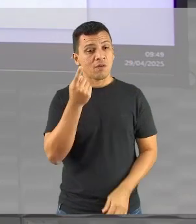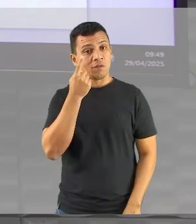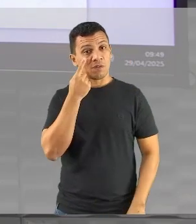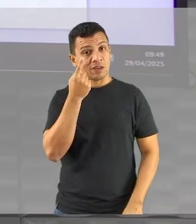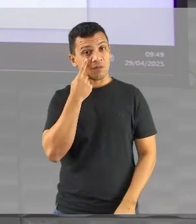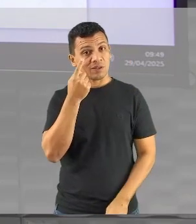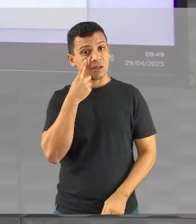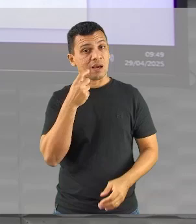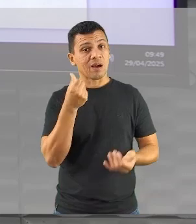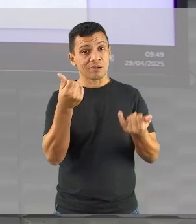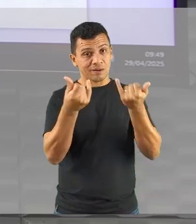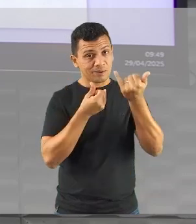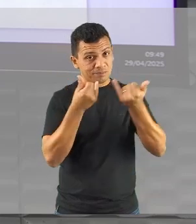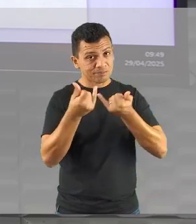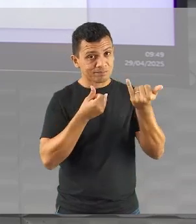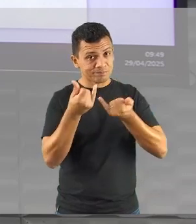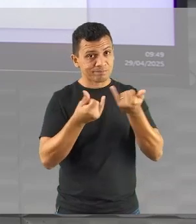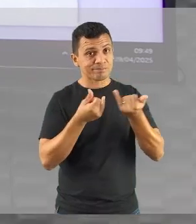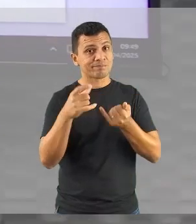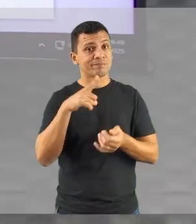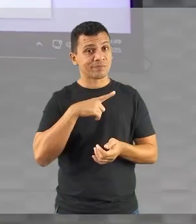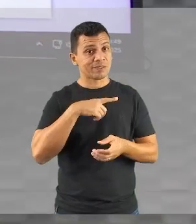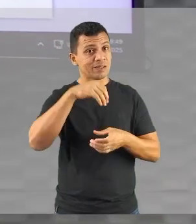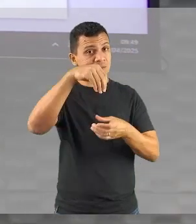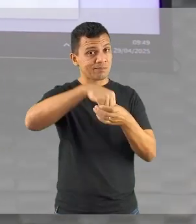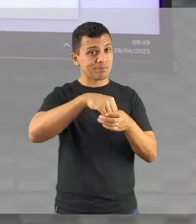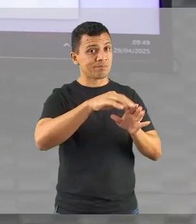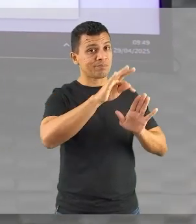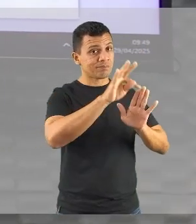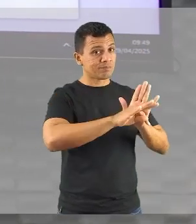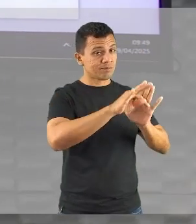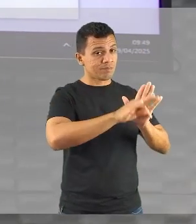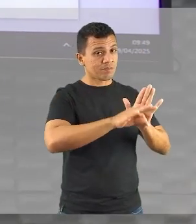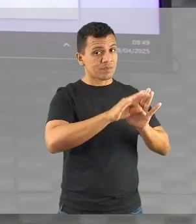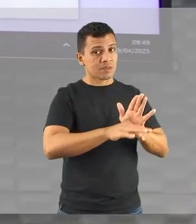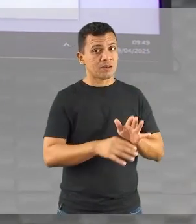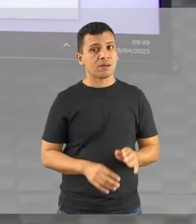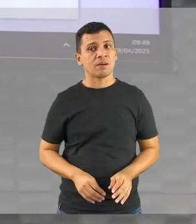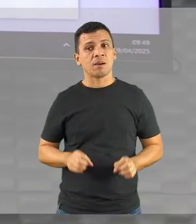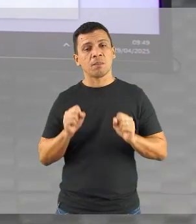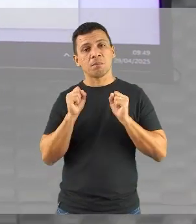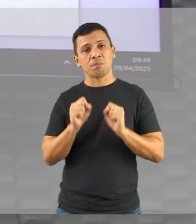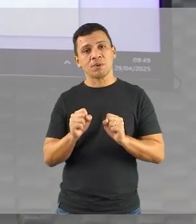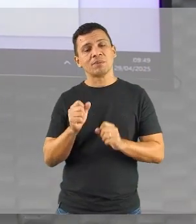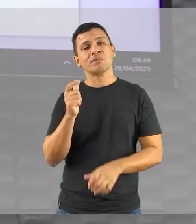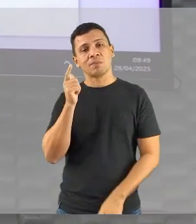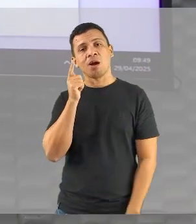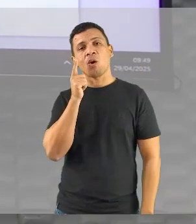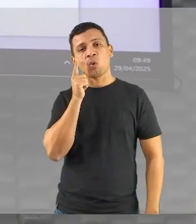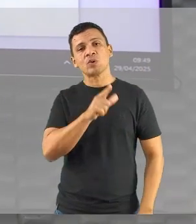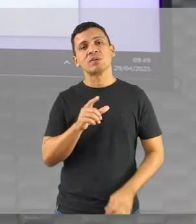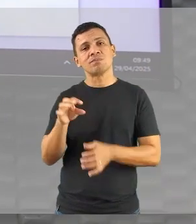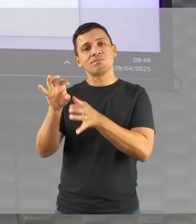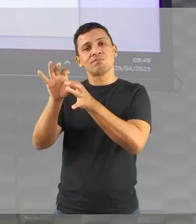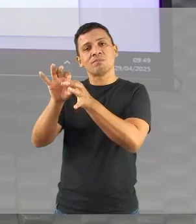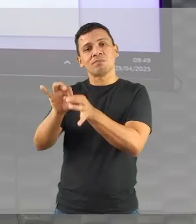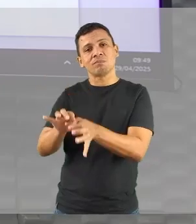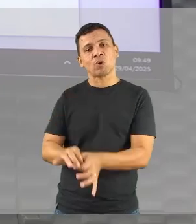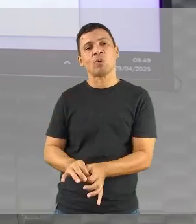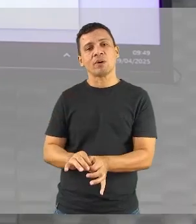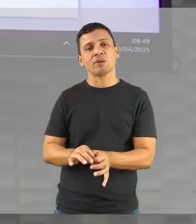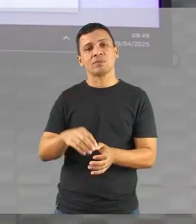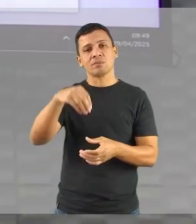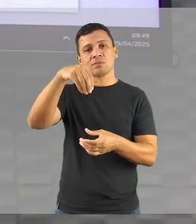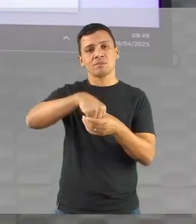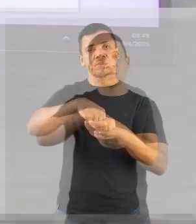informações que são apresentadas no interior do texto, dentro do texto, que vão garantir essa coerência interna. E aí, olhando